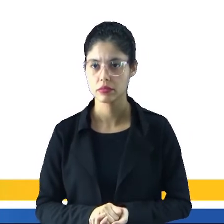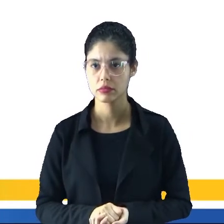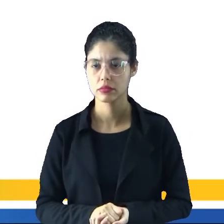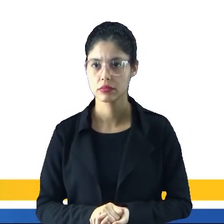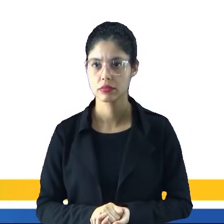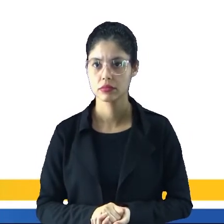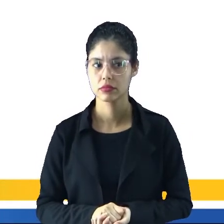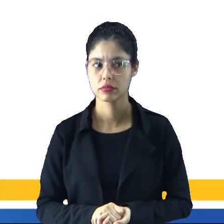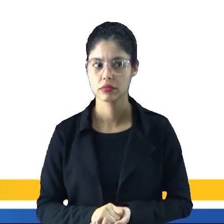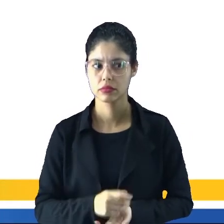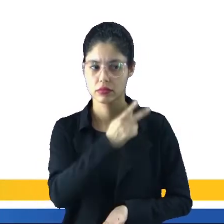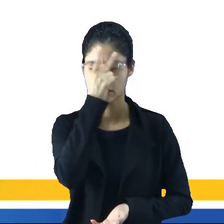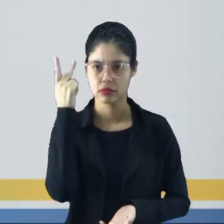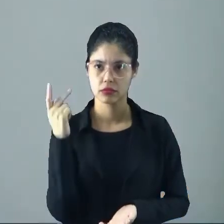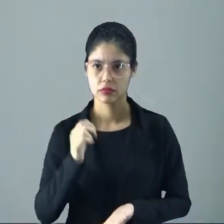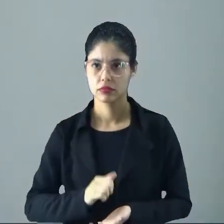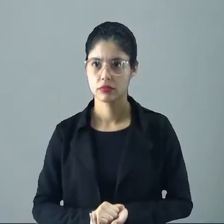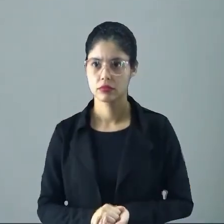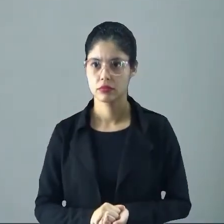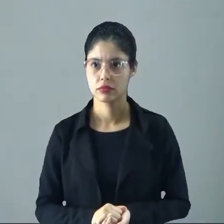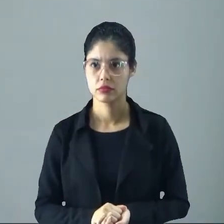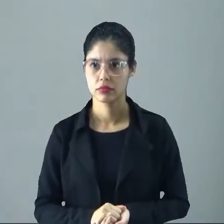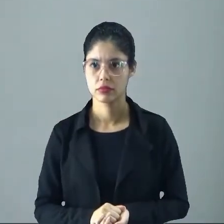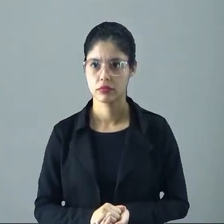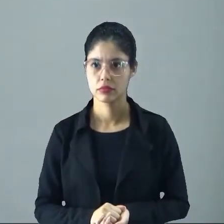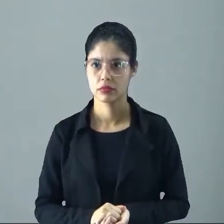se você é uma pessoa